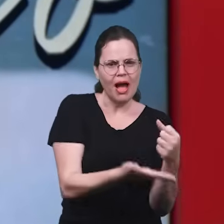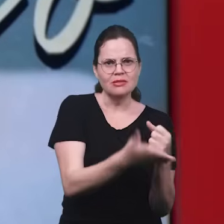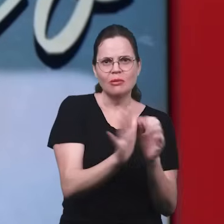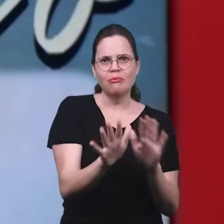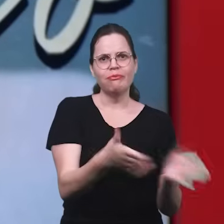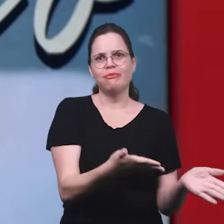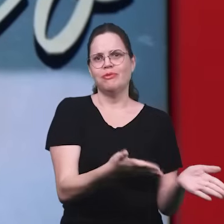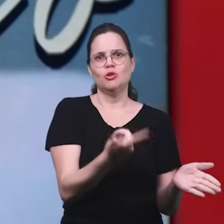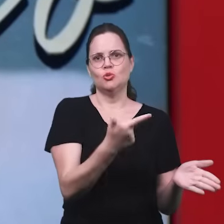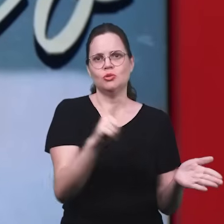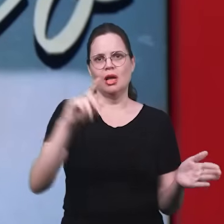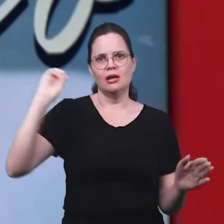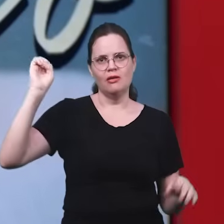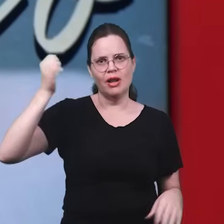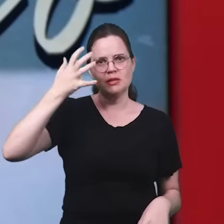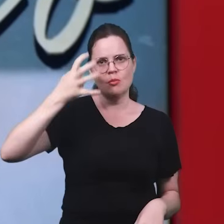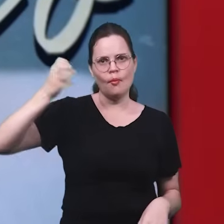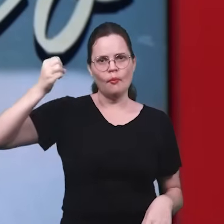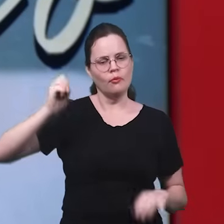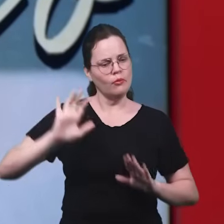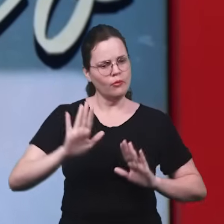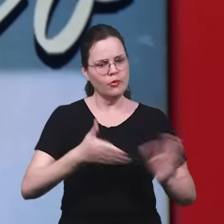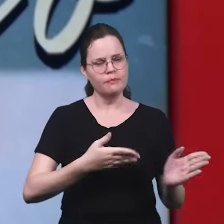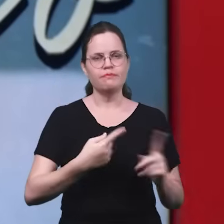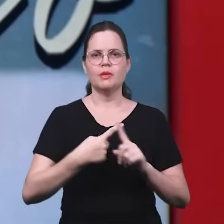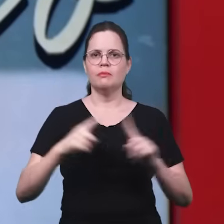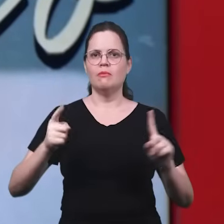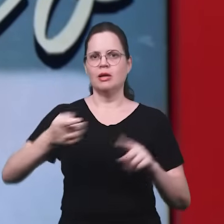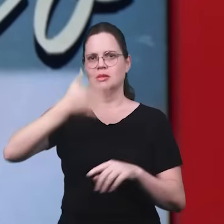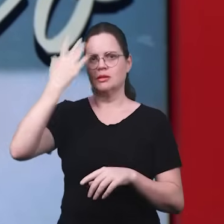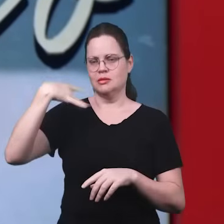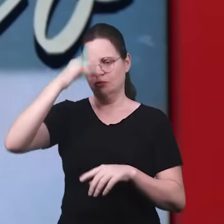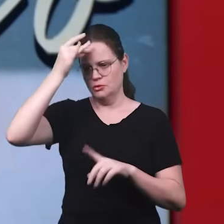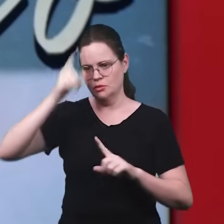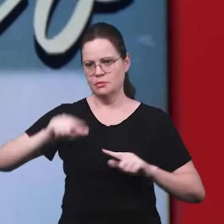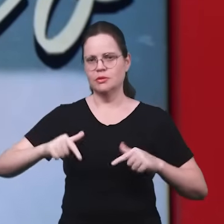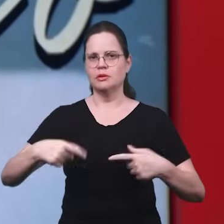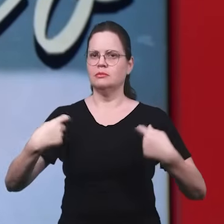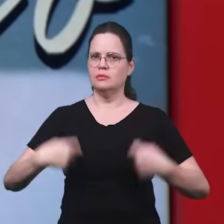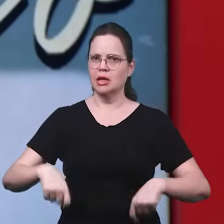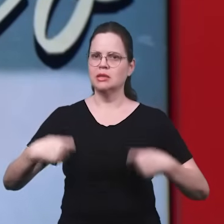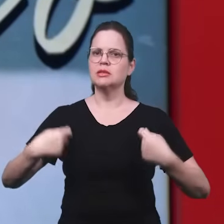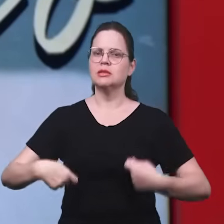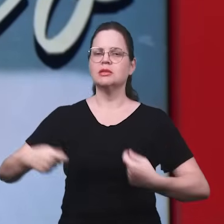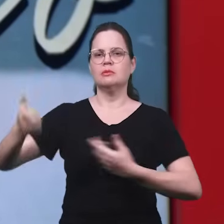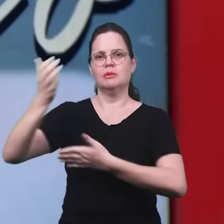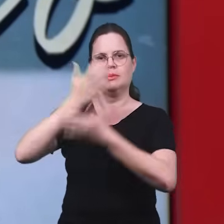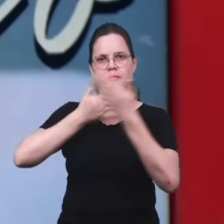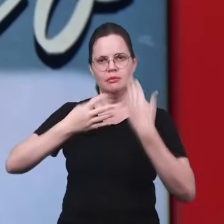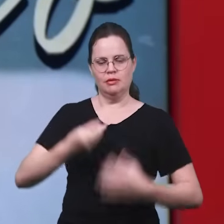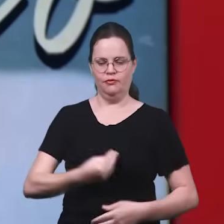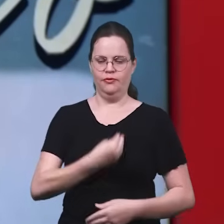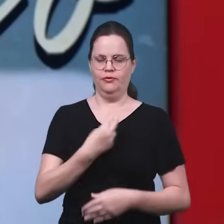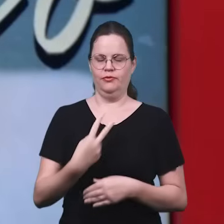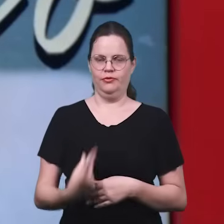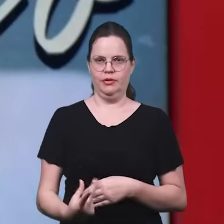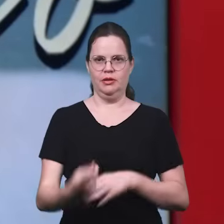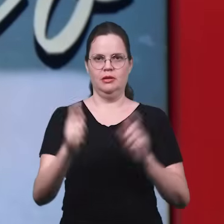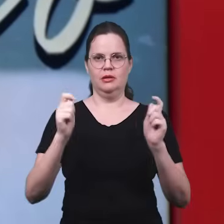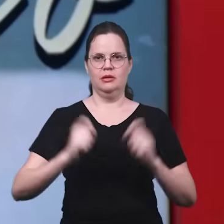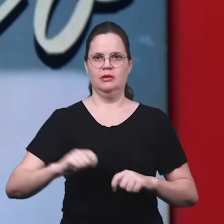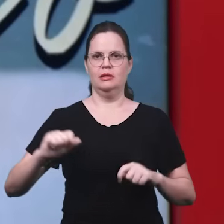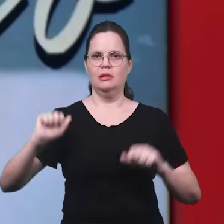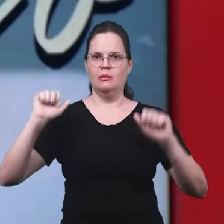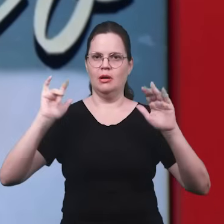quê? Porque ela não leva o homem à eternidade. É preciso que haja uma operação do Espírito Santo para operar uma bênção de